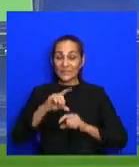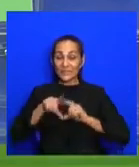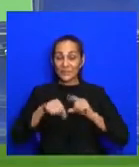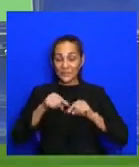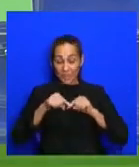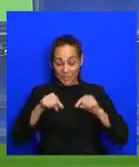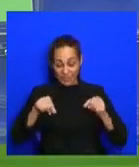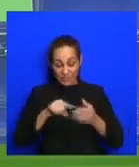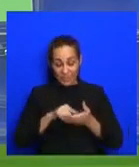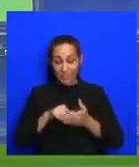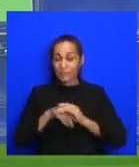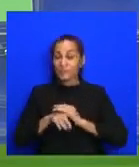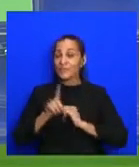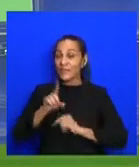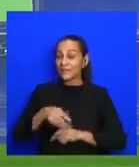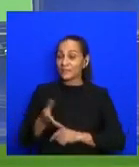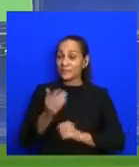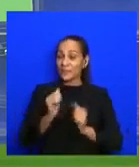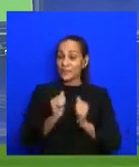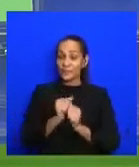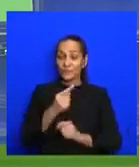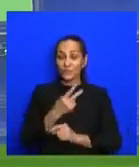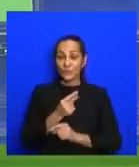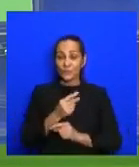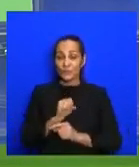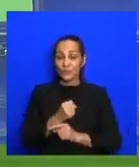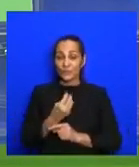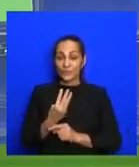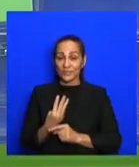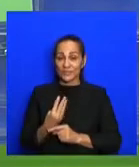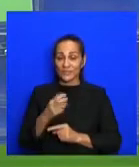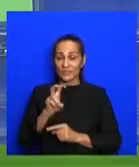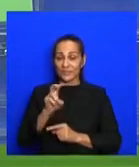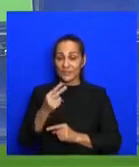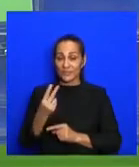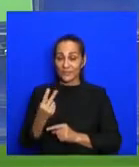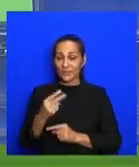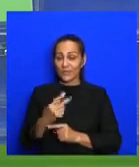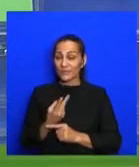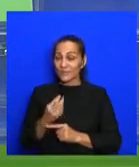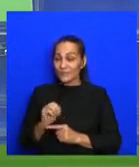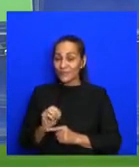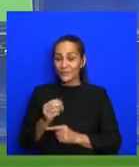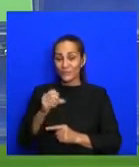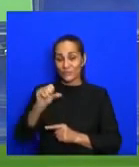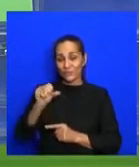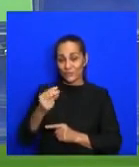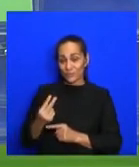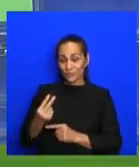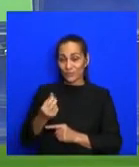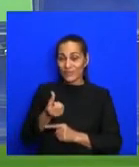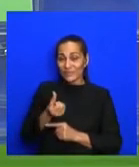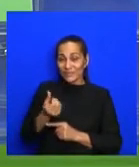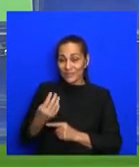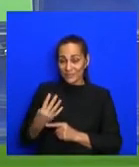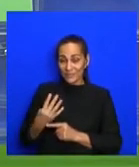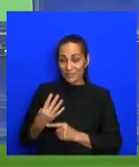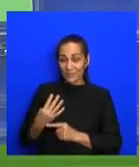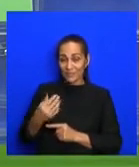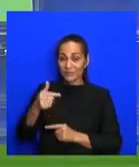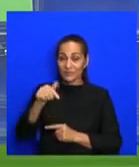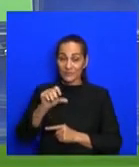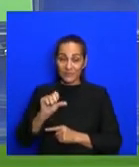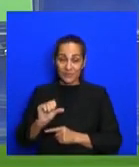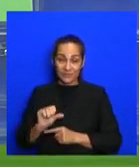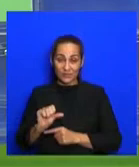dezenas sorteadas na Lotomania foram 12, 83, 52, 20, 92,